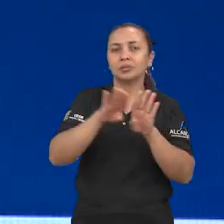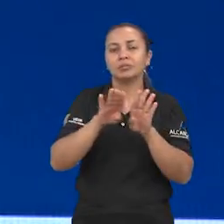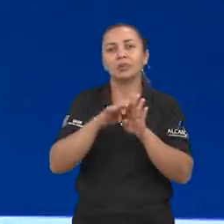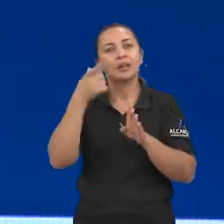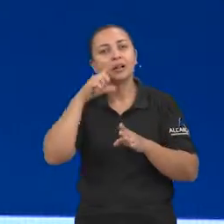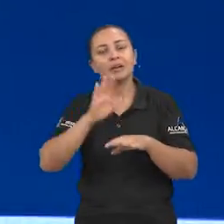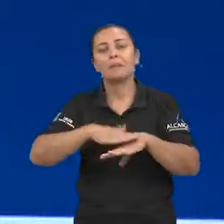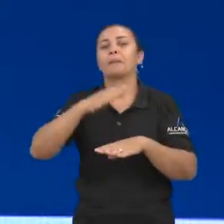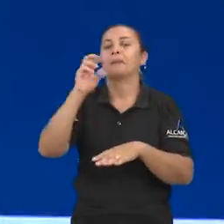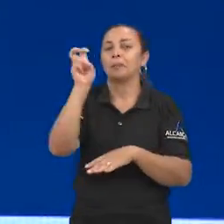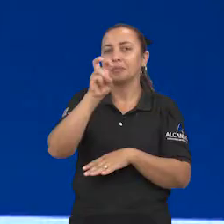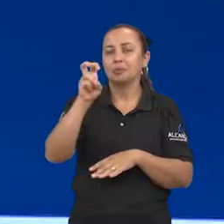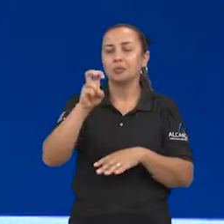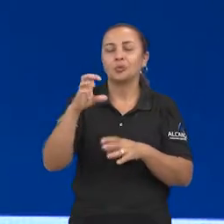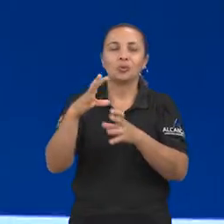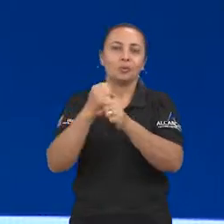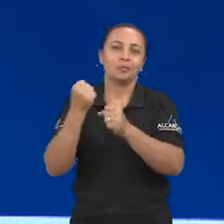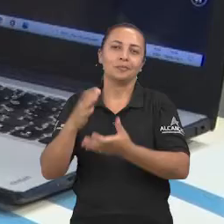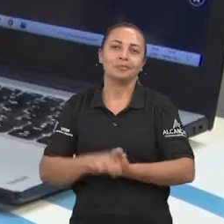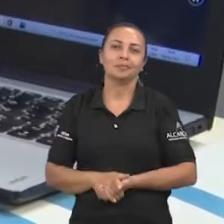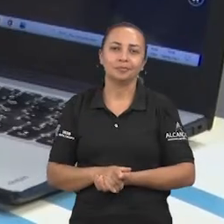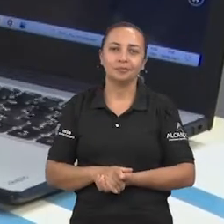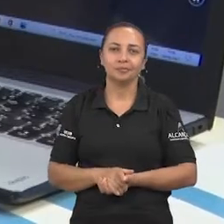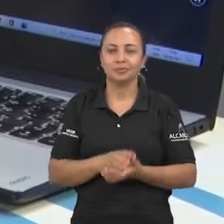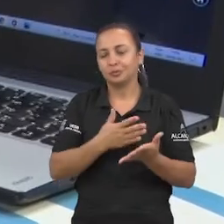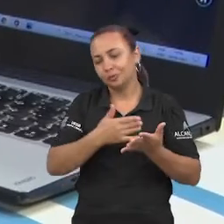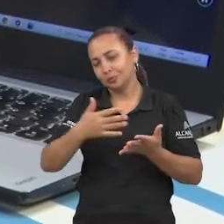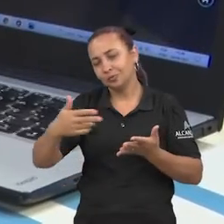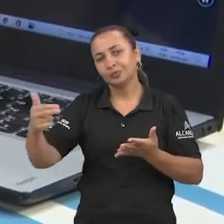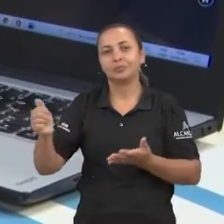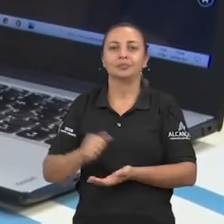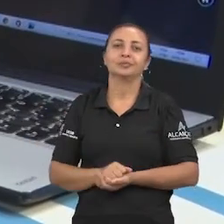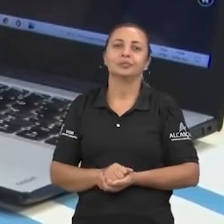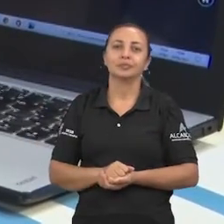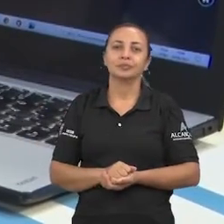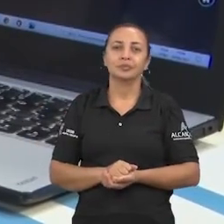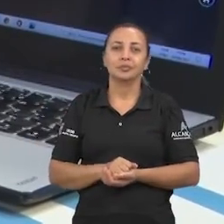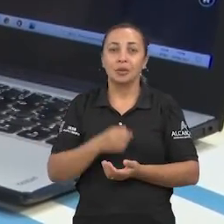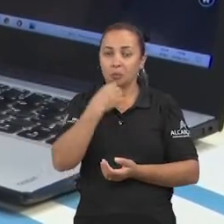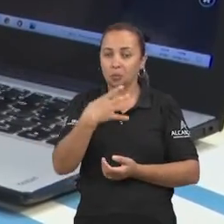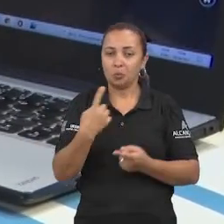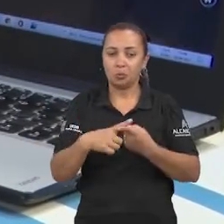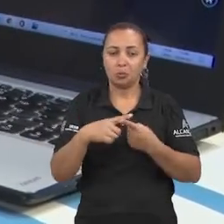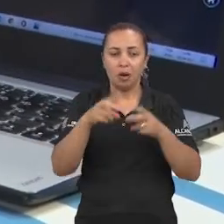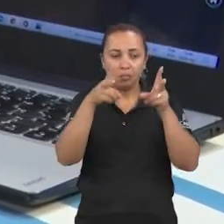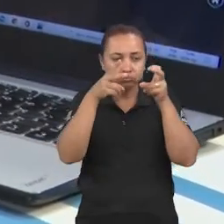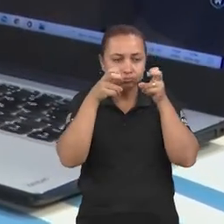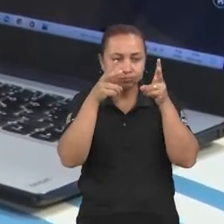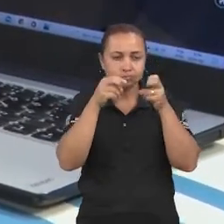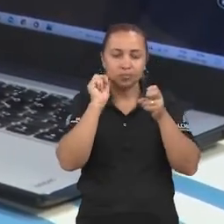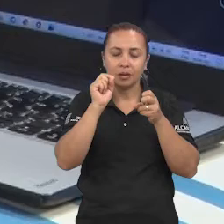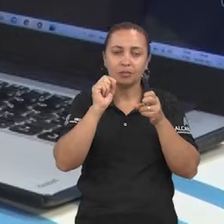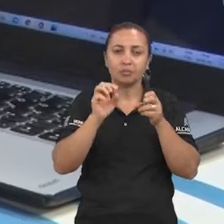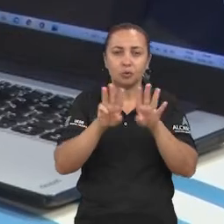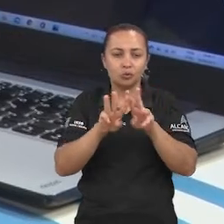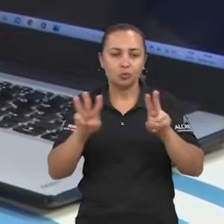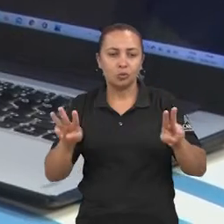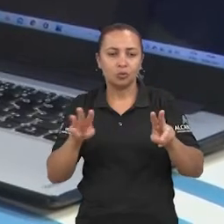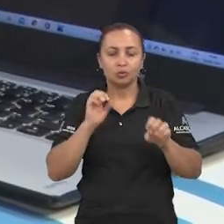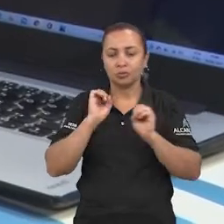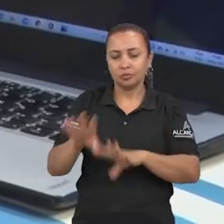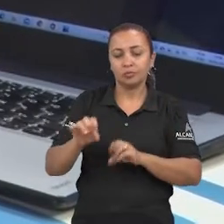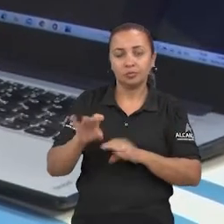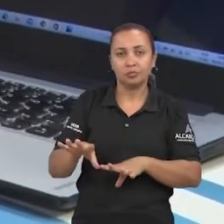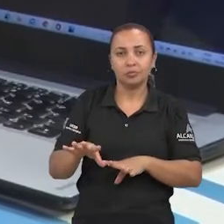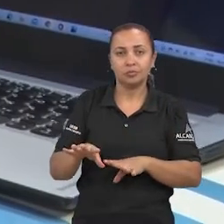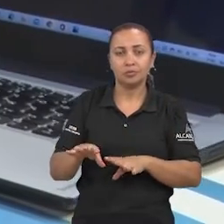elemento, ele ganha mais 5 pontos. E por aí vai. Isso é bem interessante porque a gente percebe que os softwares educativos,